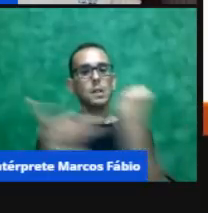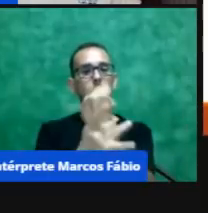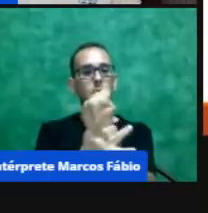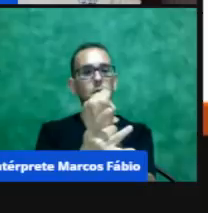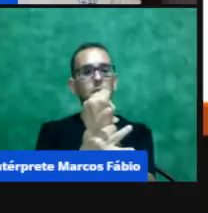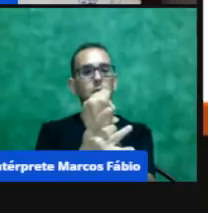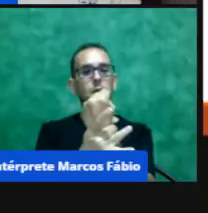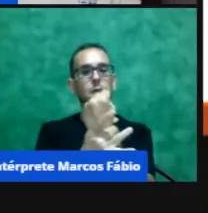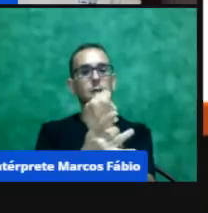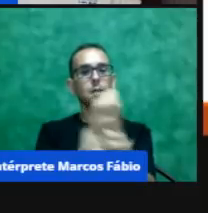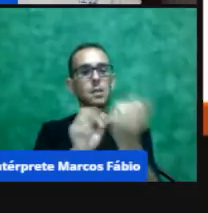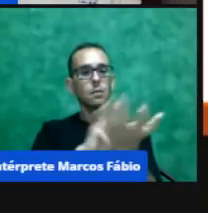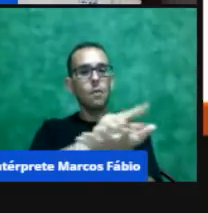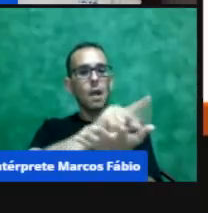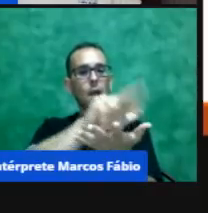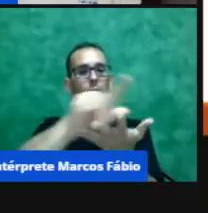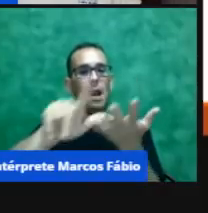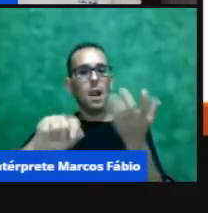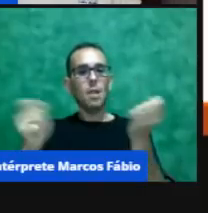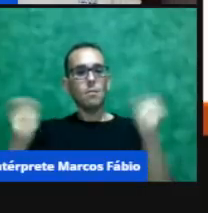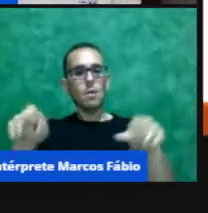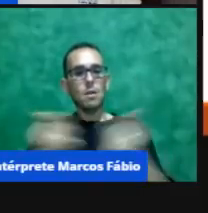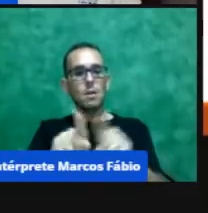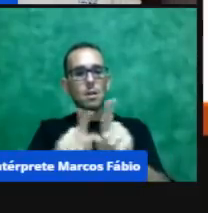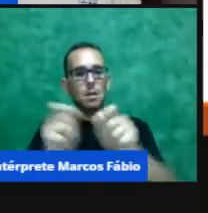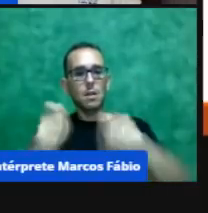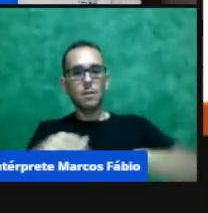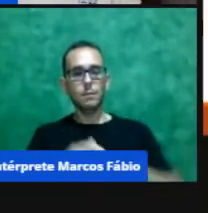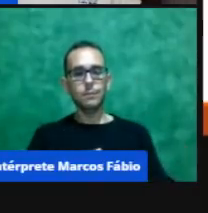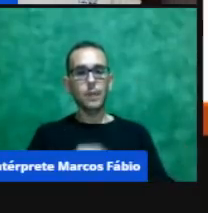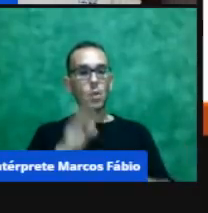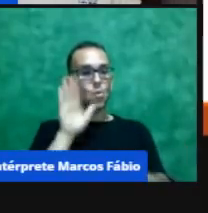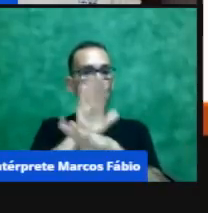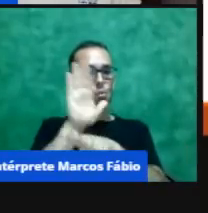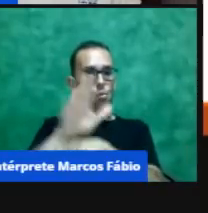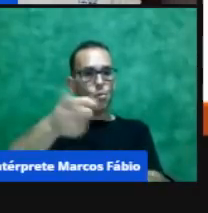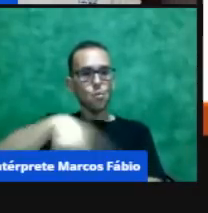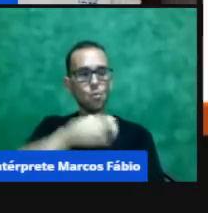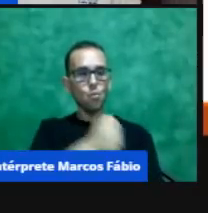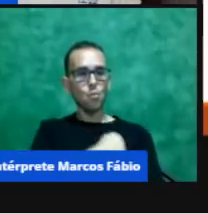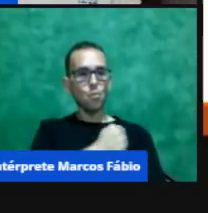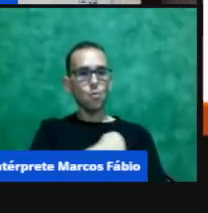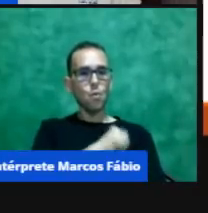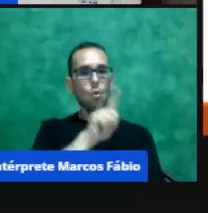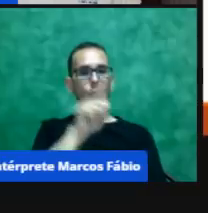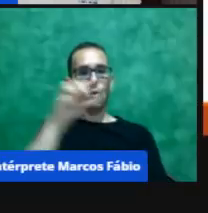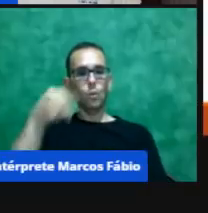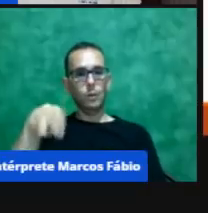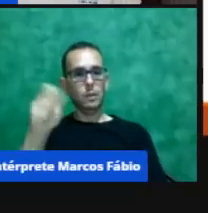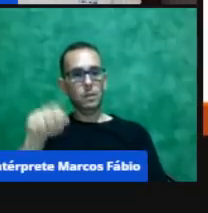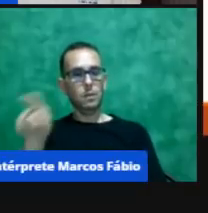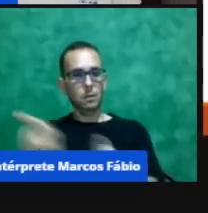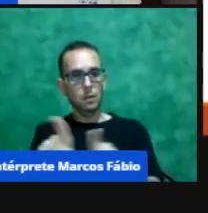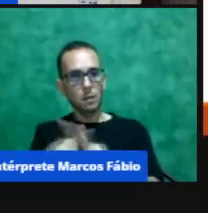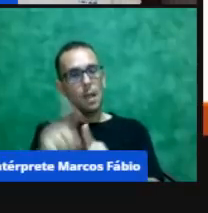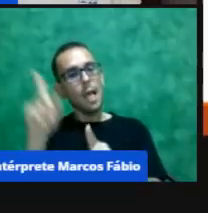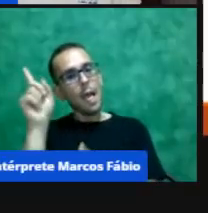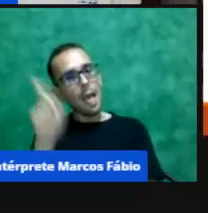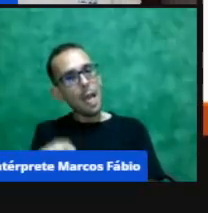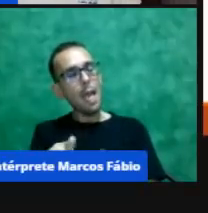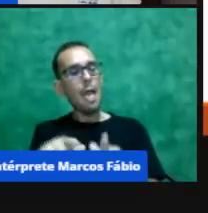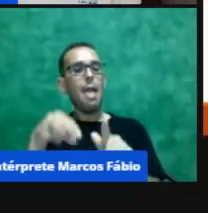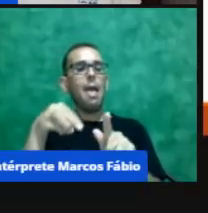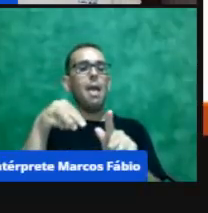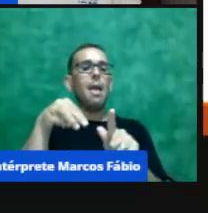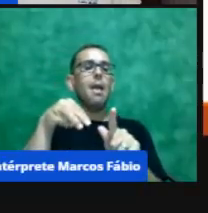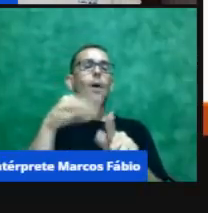né, as diversas ferramentas para esses alunos. E, consequentemente, o Google Meet, para aqueles que têm acesso, é uma excelente ferramenta, né,